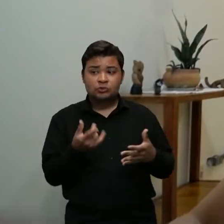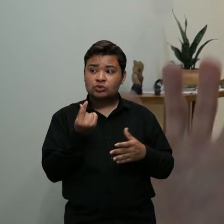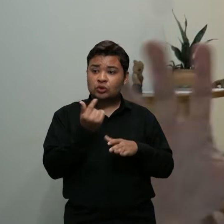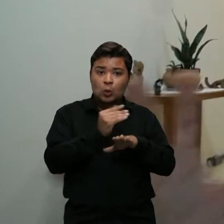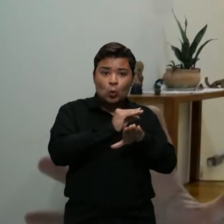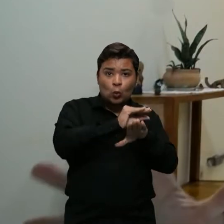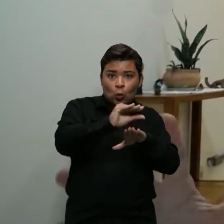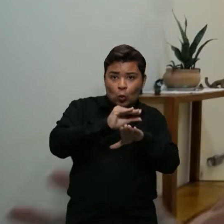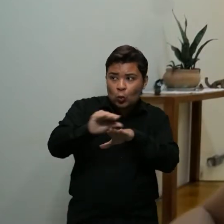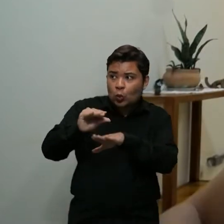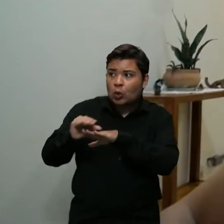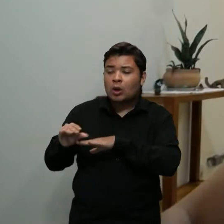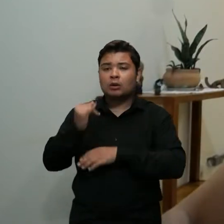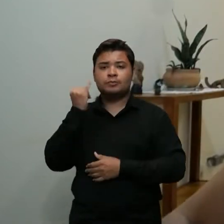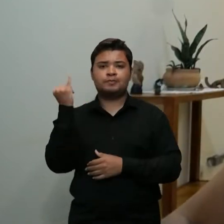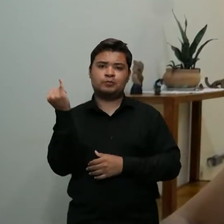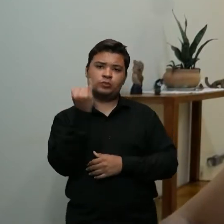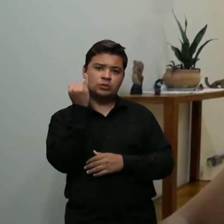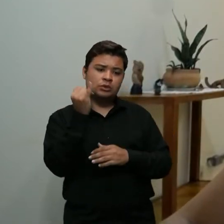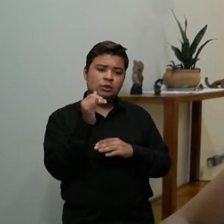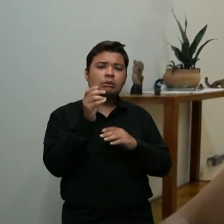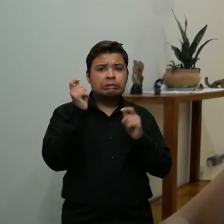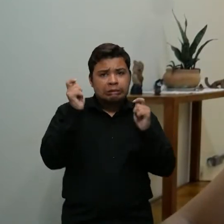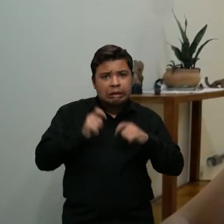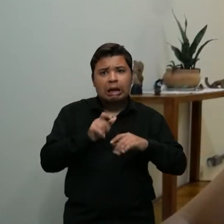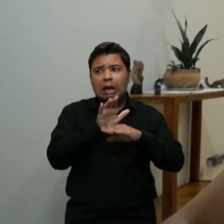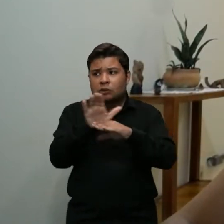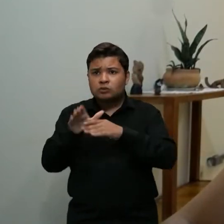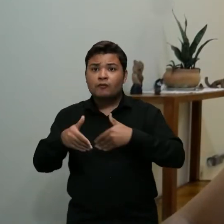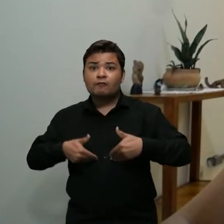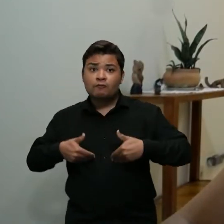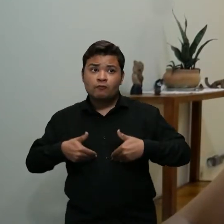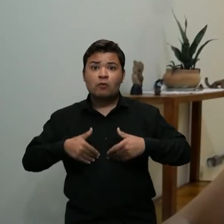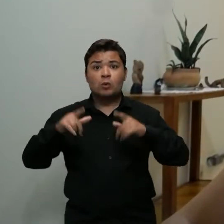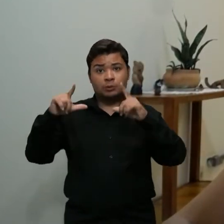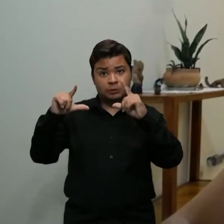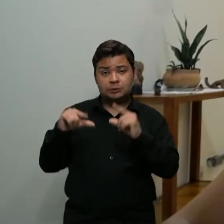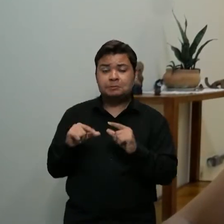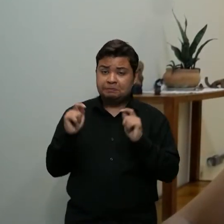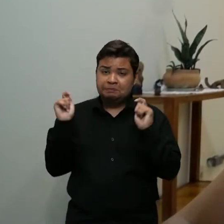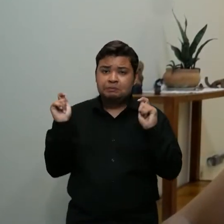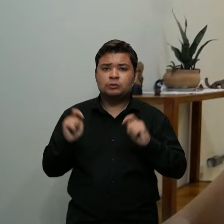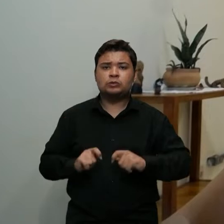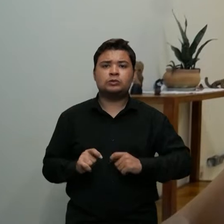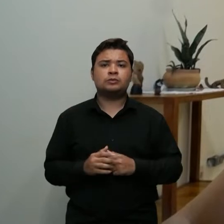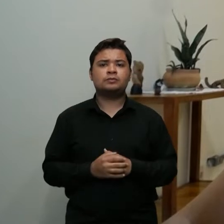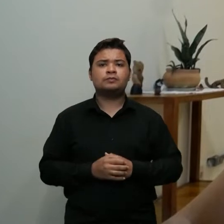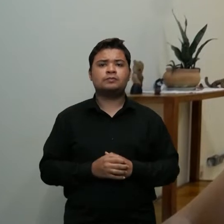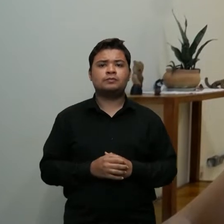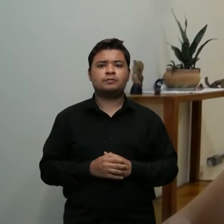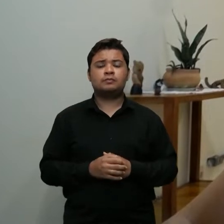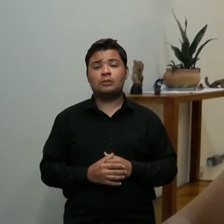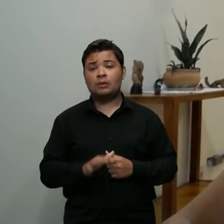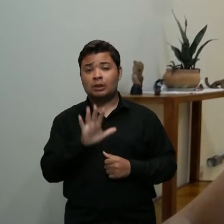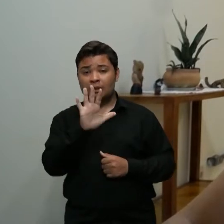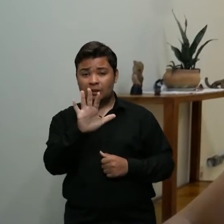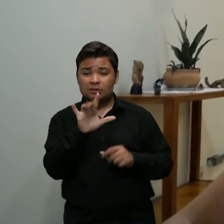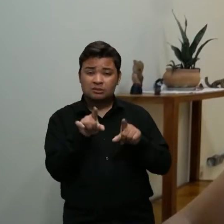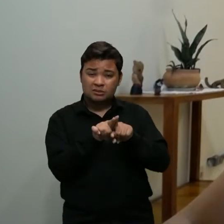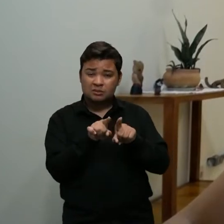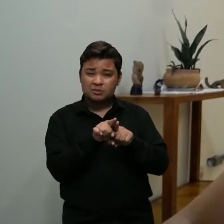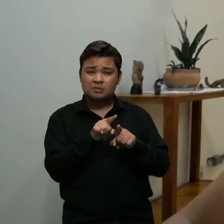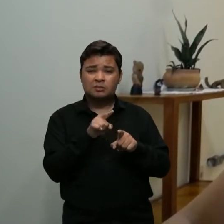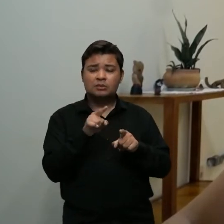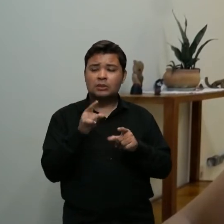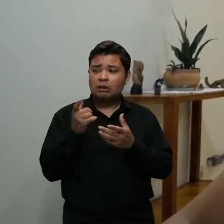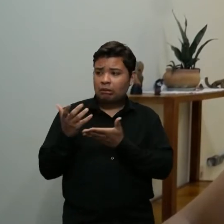para minimizar esse cenário tão agravado de fome. Mas, ao mesmo tempo, o que a gente percebe, pelos